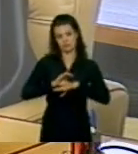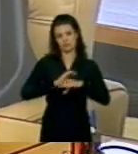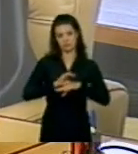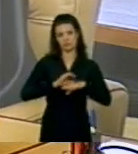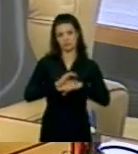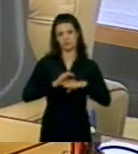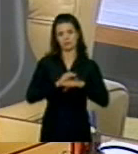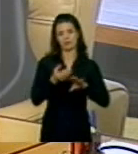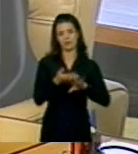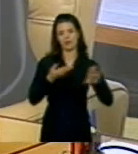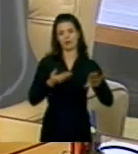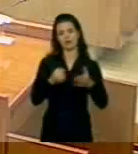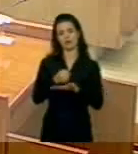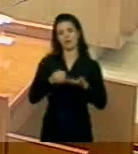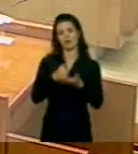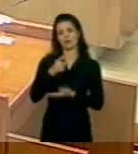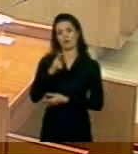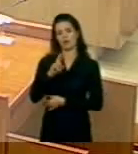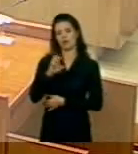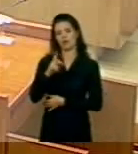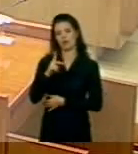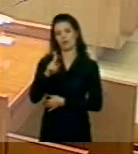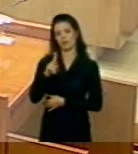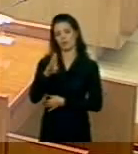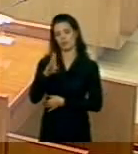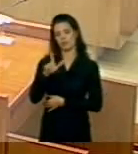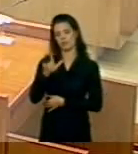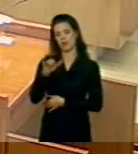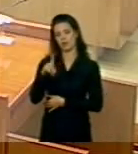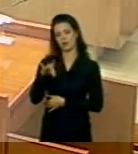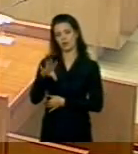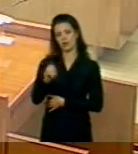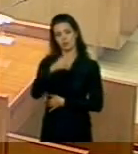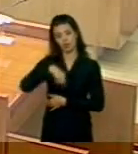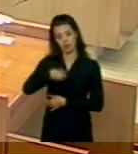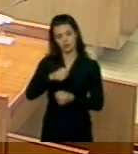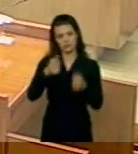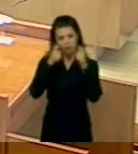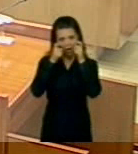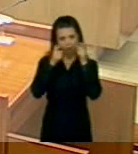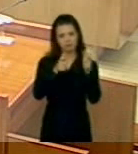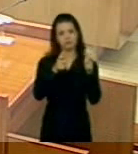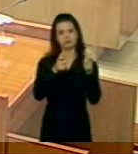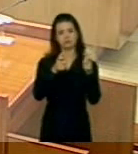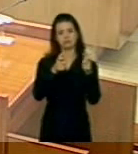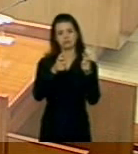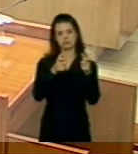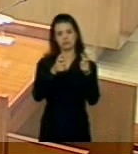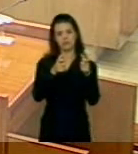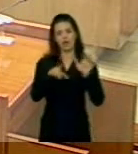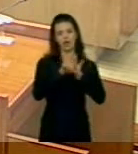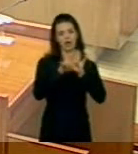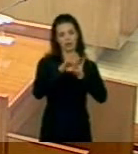princípio republicano, que impõe a todos o dever de observância e submissão às leis